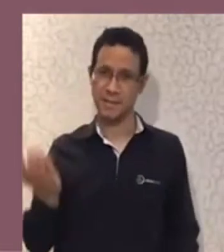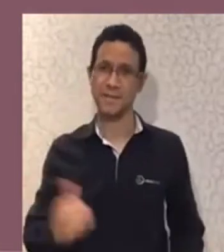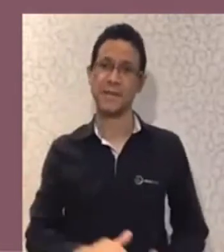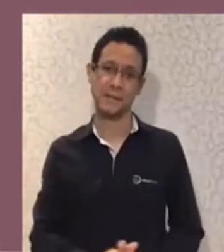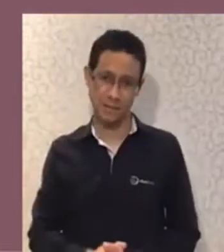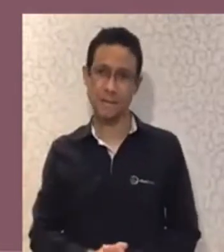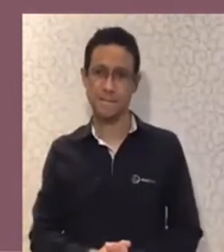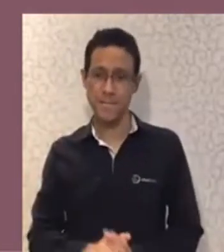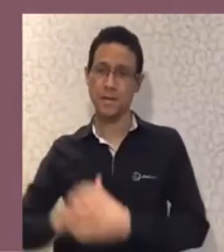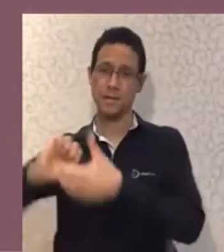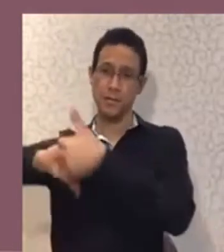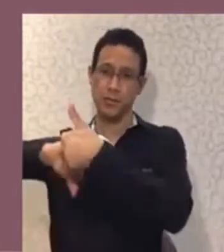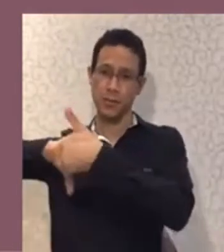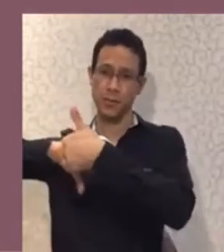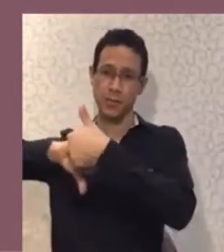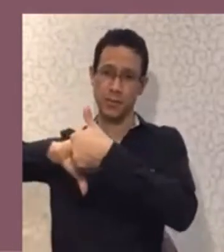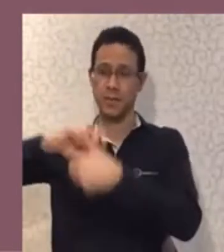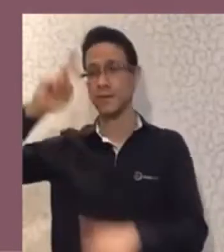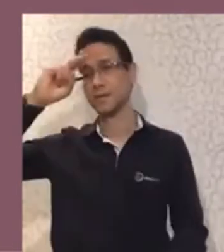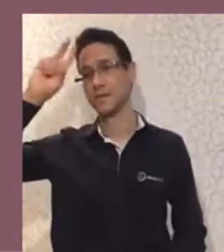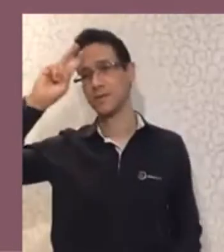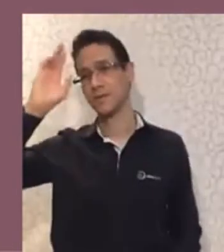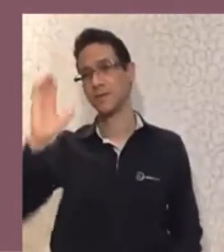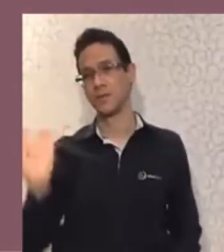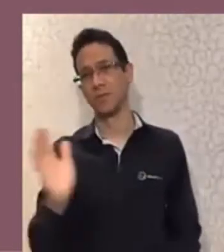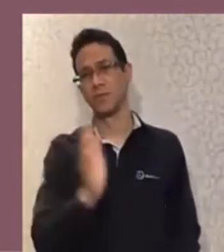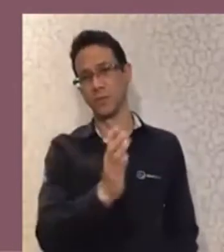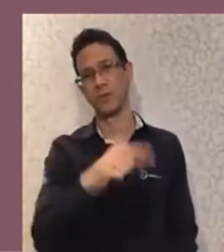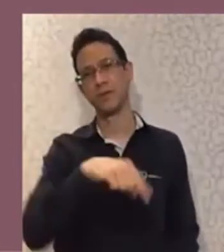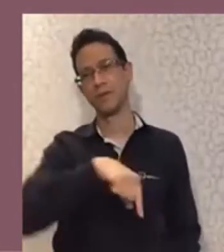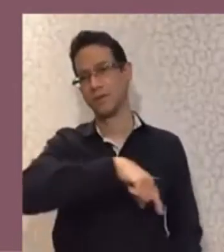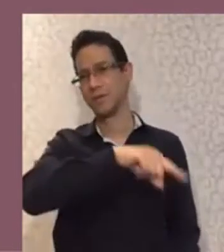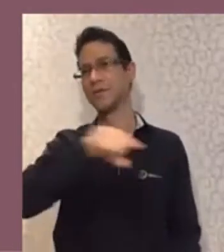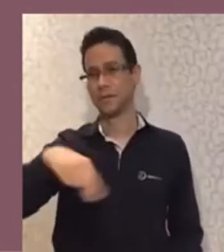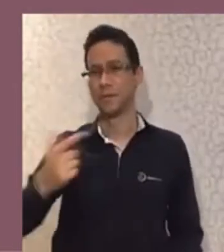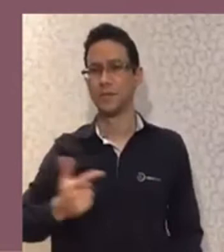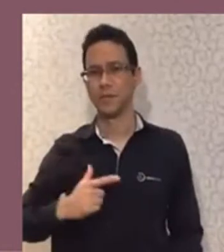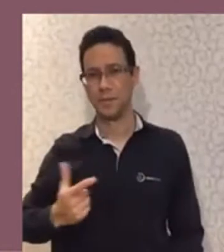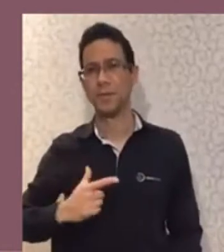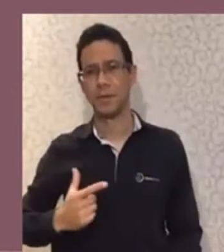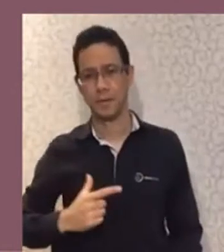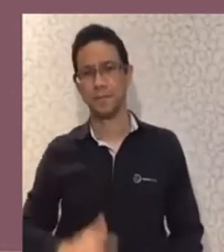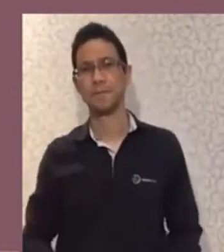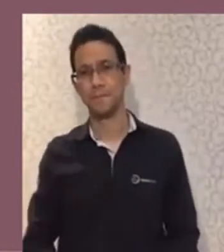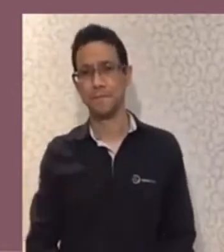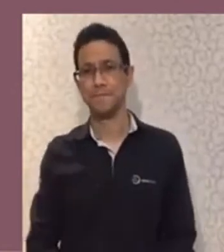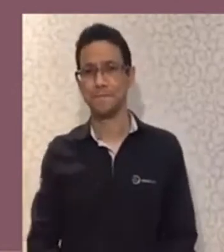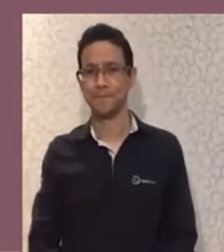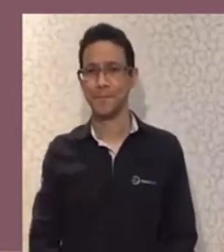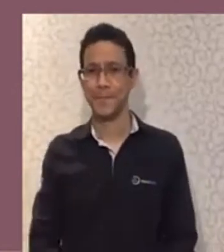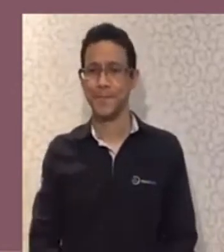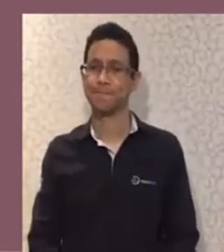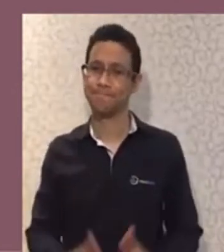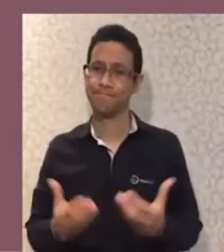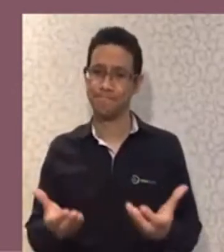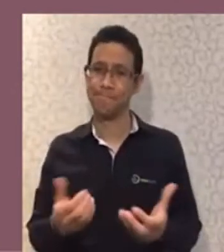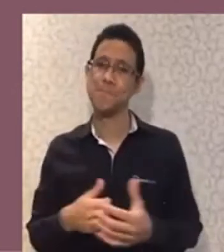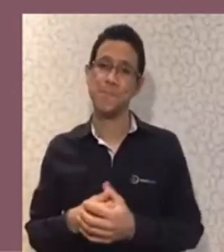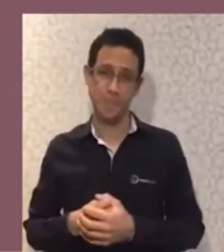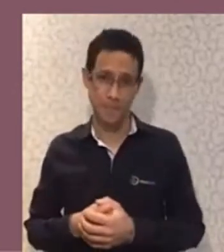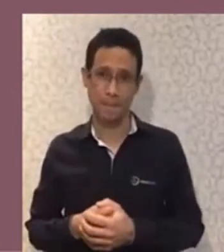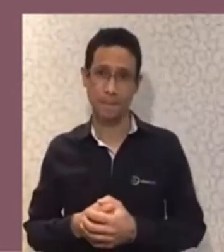da qualidade histórica já que a gente tem, né? Então é isso. Eu acho que a minha